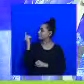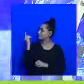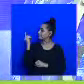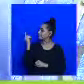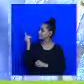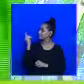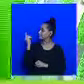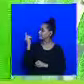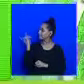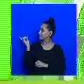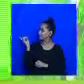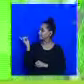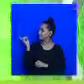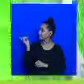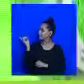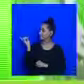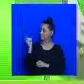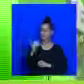valendo